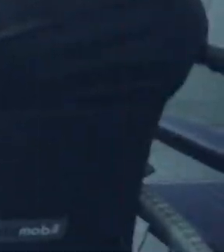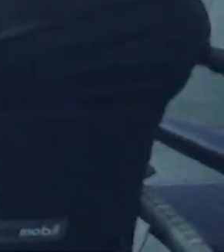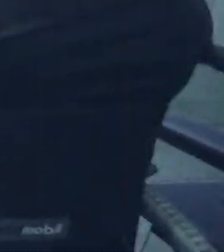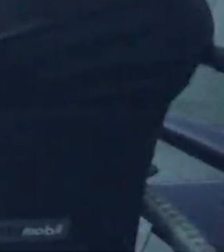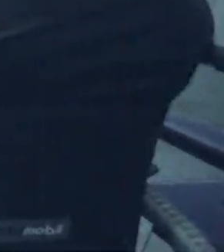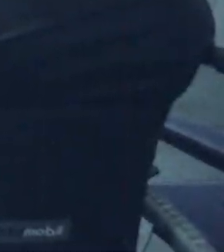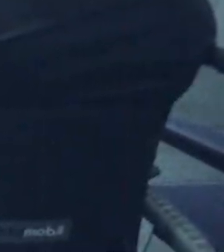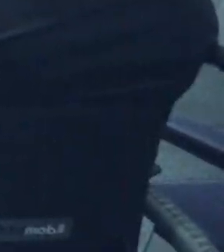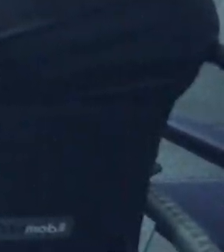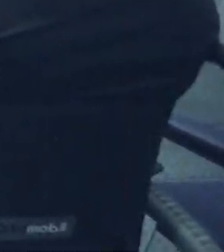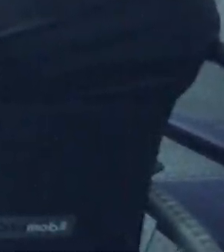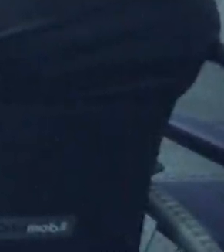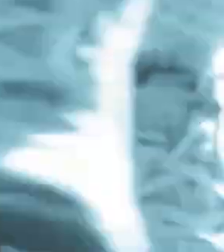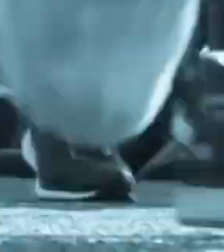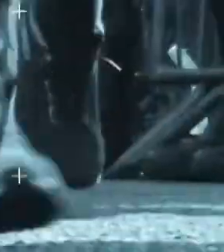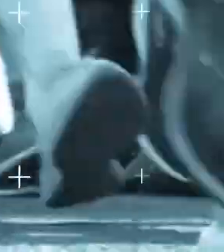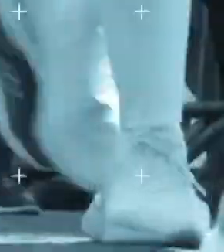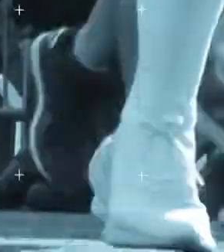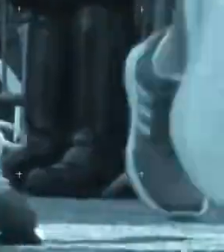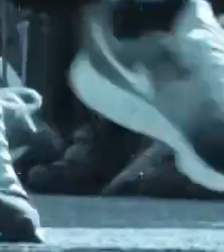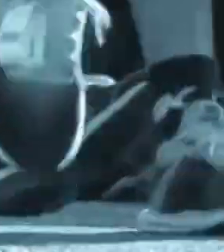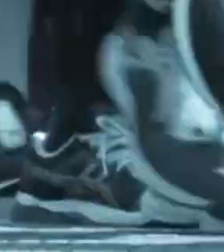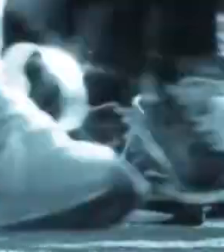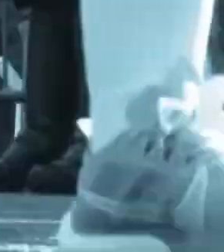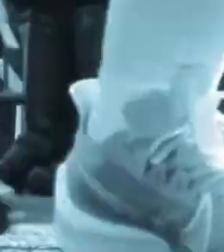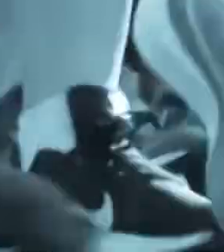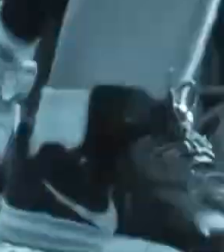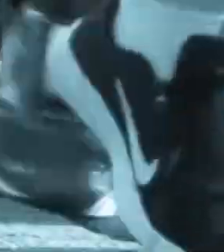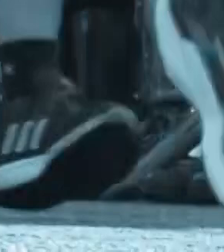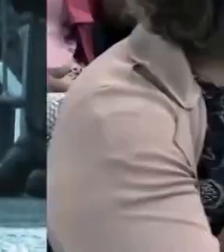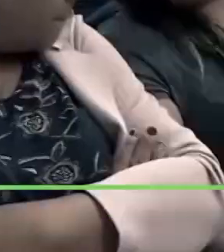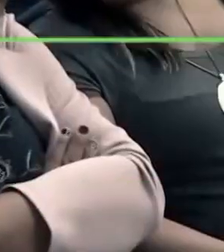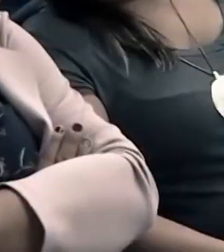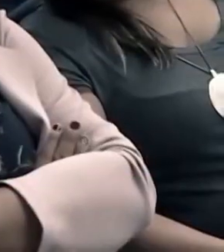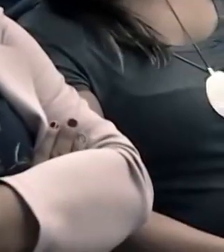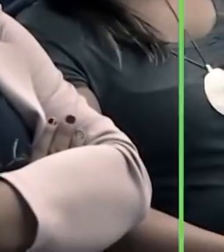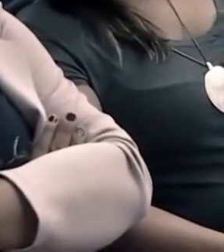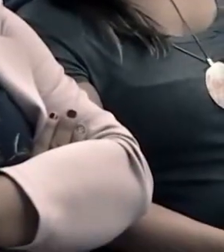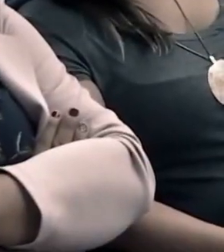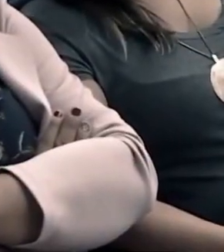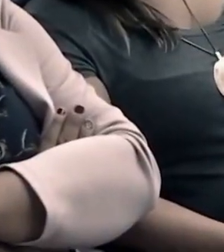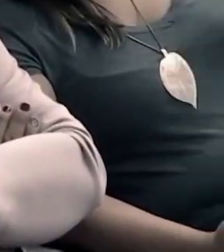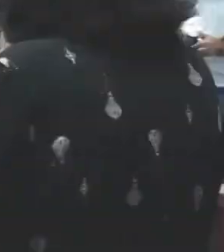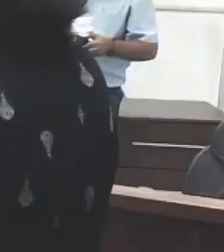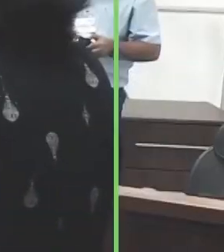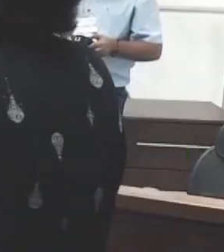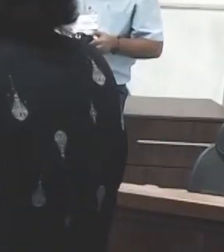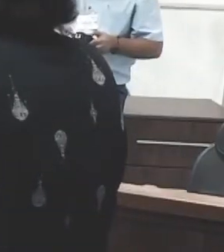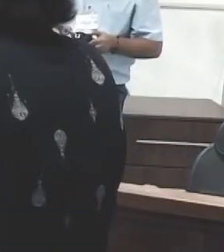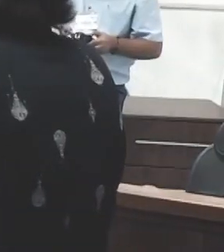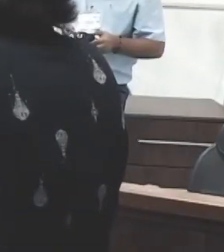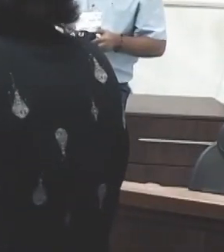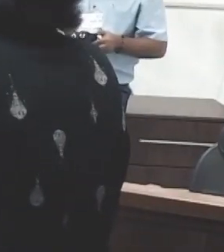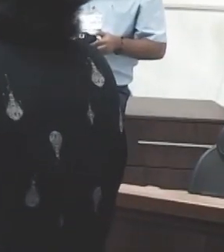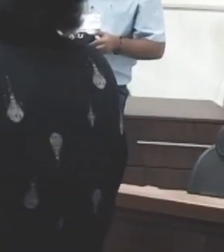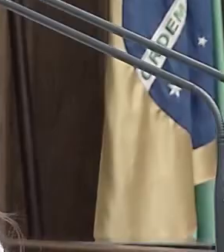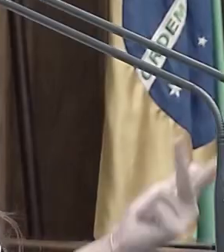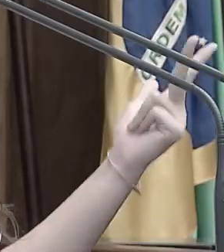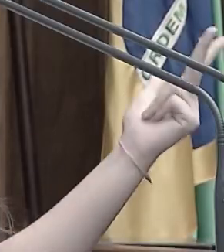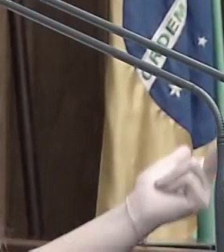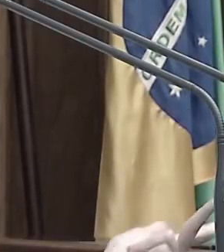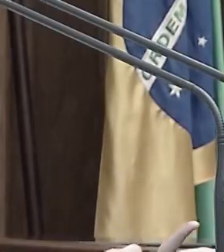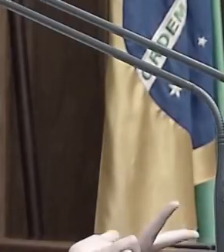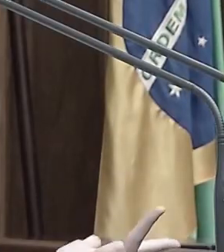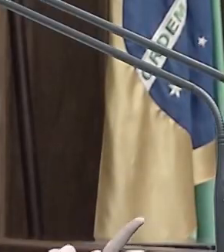tornar acessível, integrar. Modernizar é aproximar os parlamentares dos cidadãos, os direitos dos deveres,